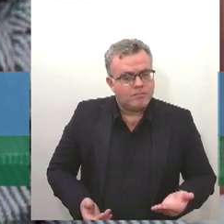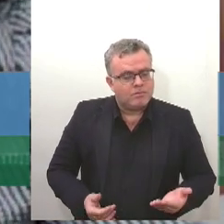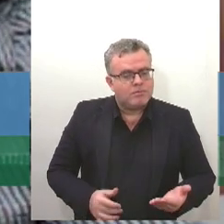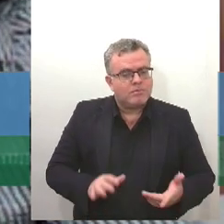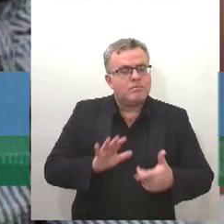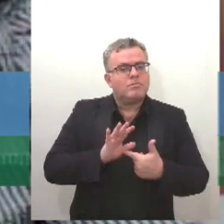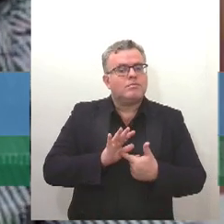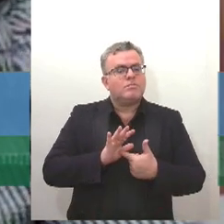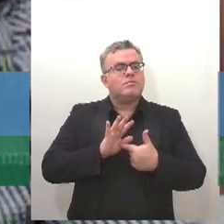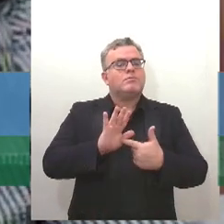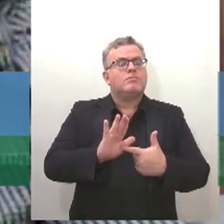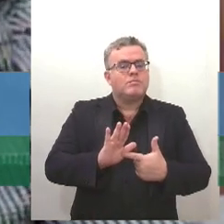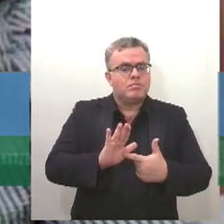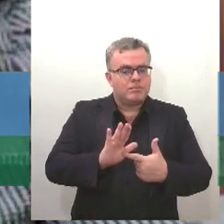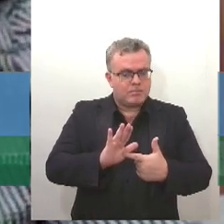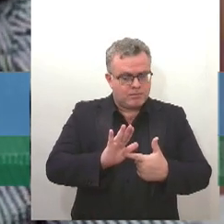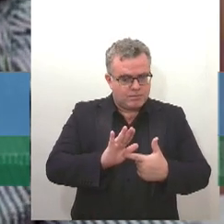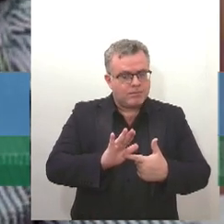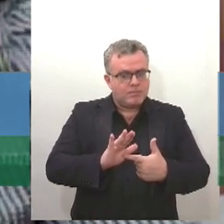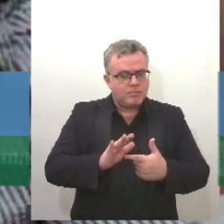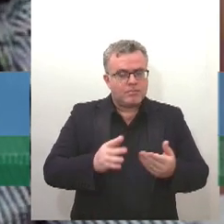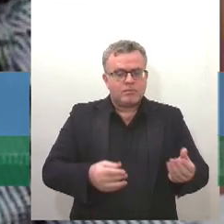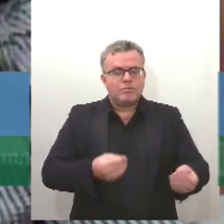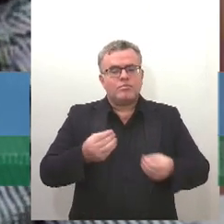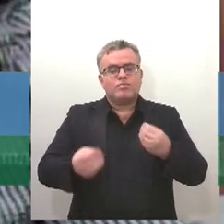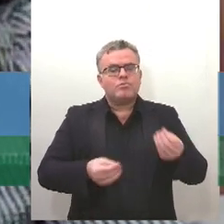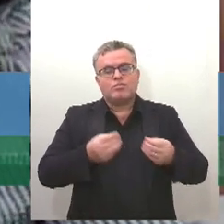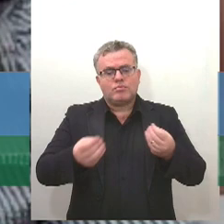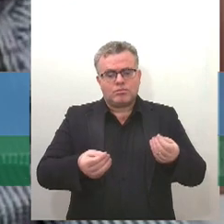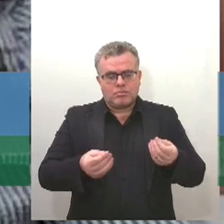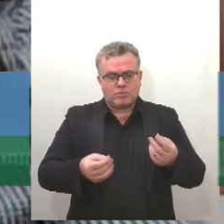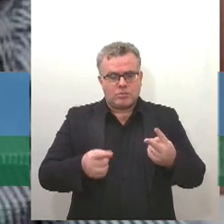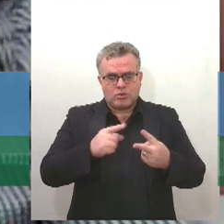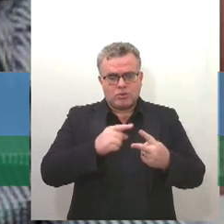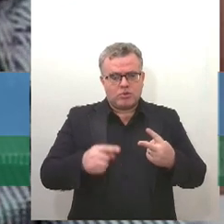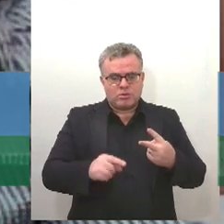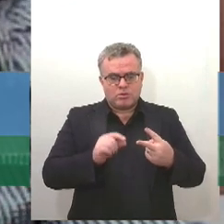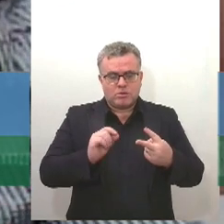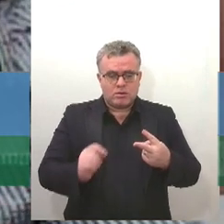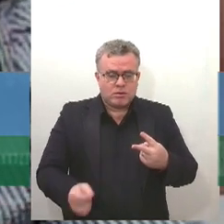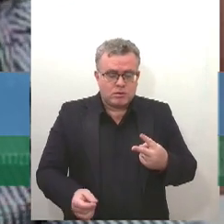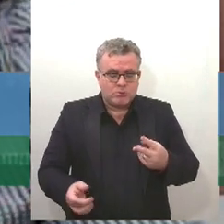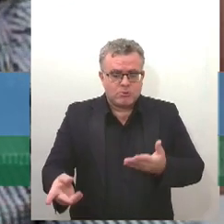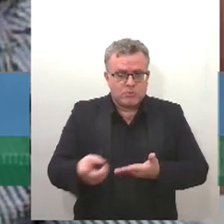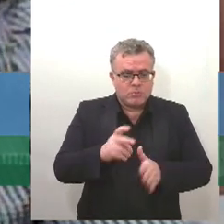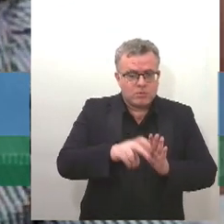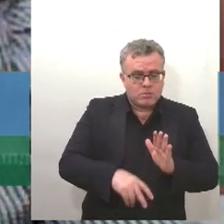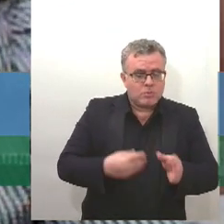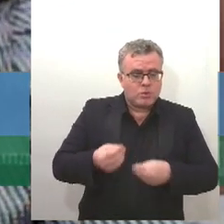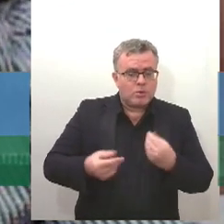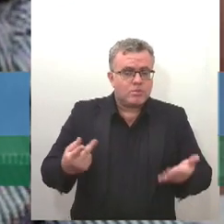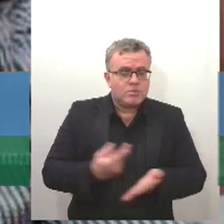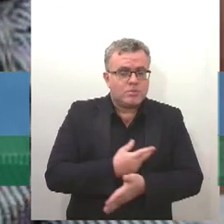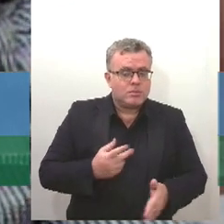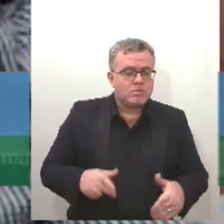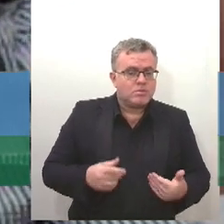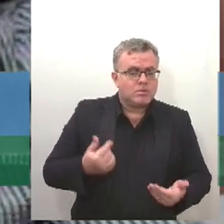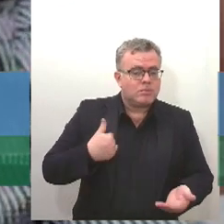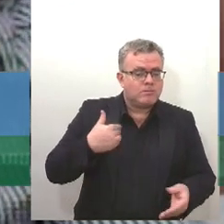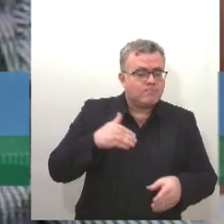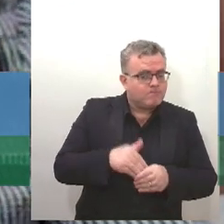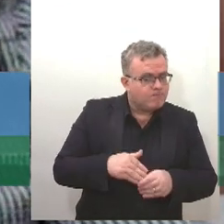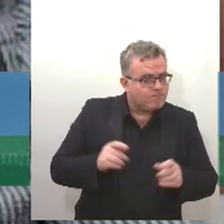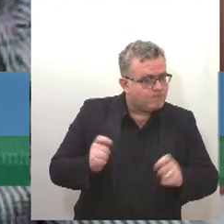o fato gerador desses dois tributos eles não são tão porque dentro do direito tributário a gente tem um princípio da legalidade